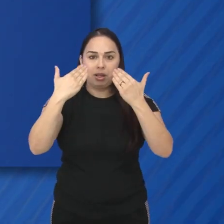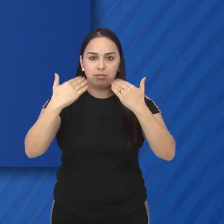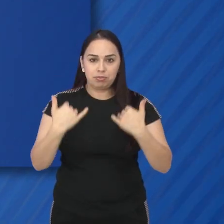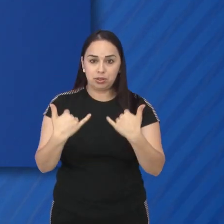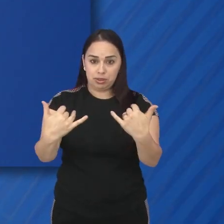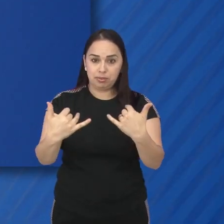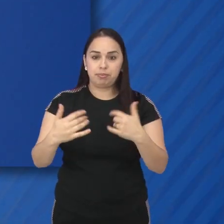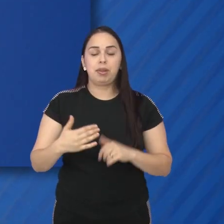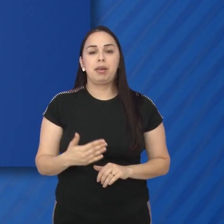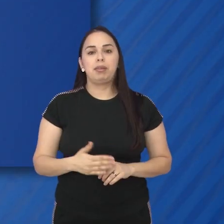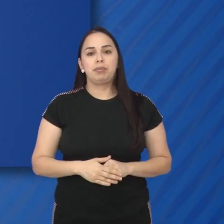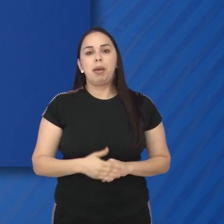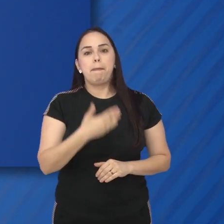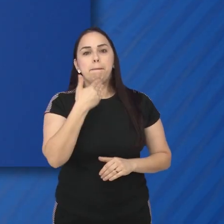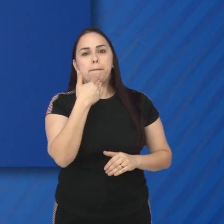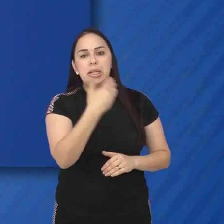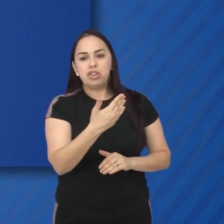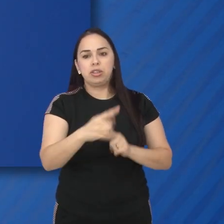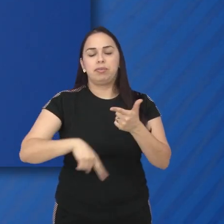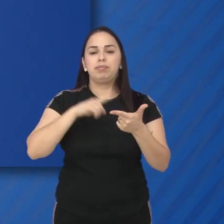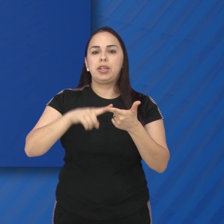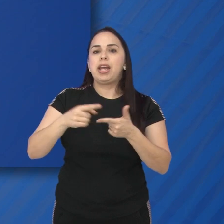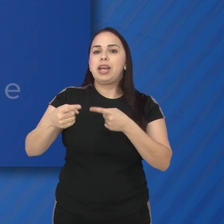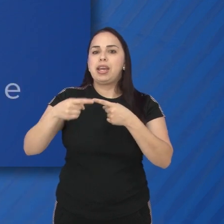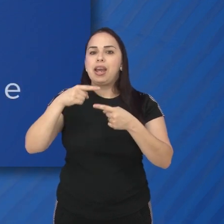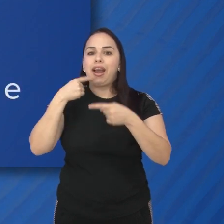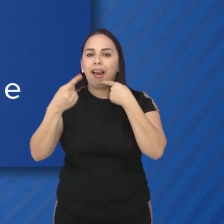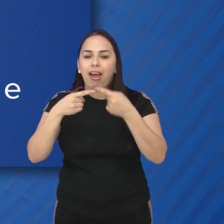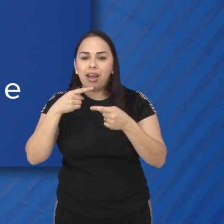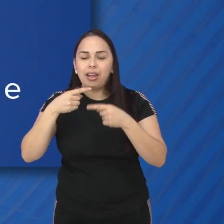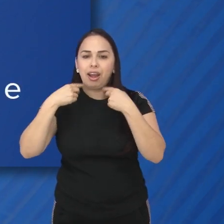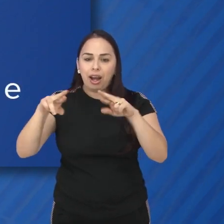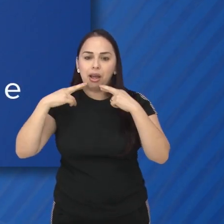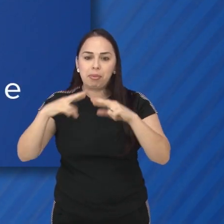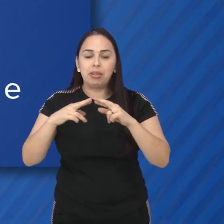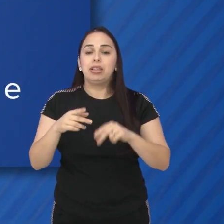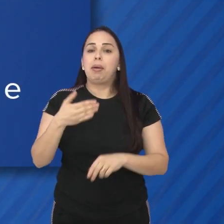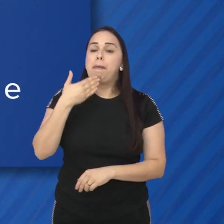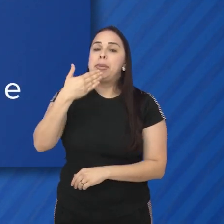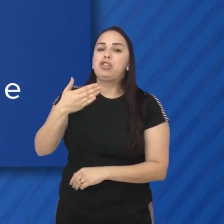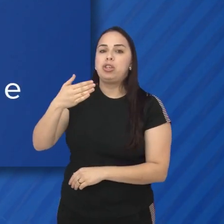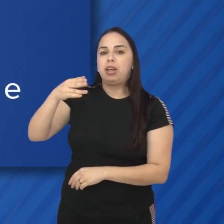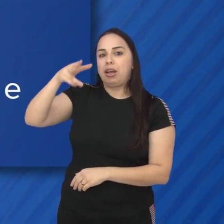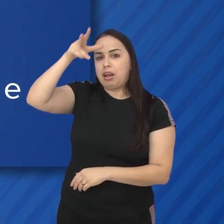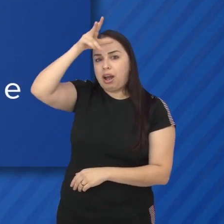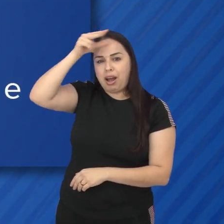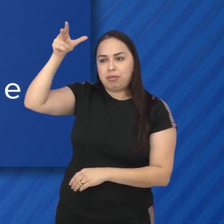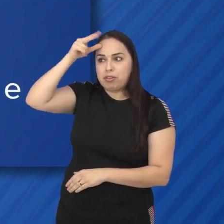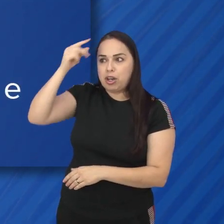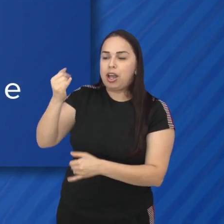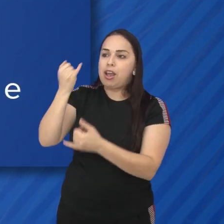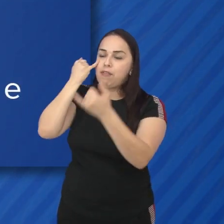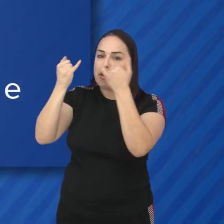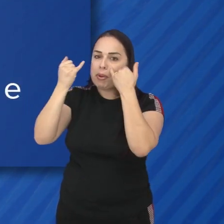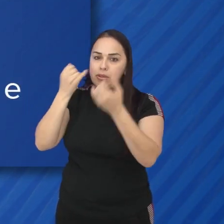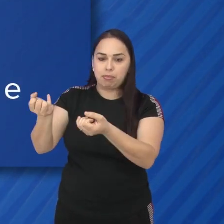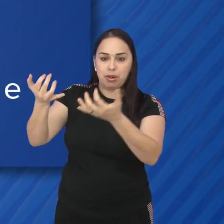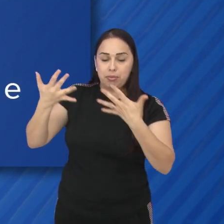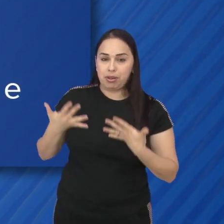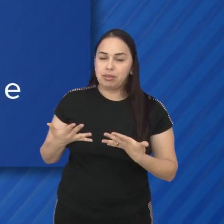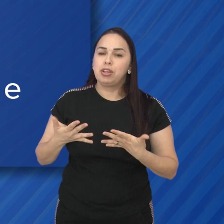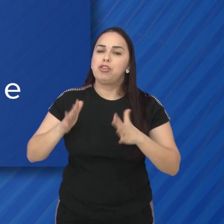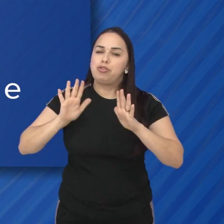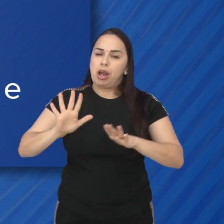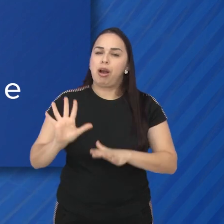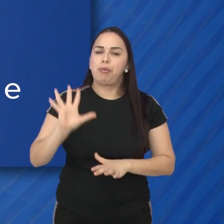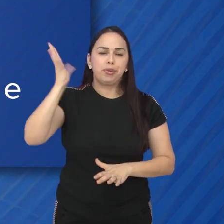e audiências públicas, receber petições e queixas e ainda solicitar informações à Prefeitura e secretários